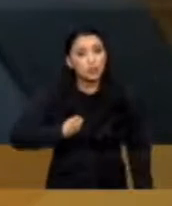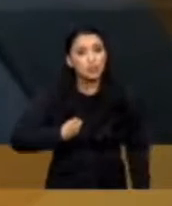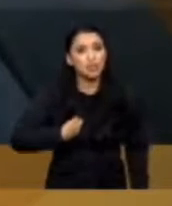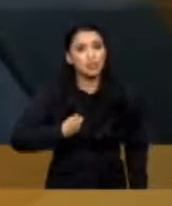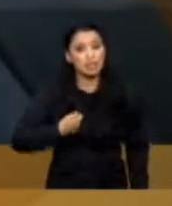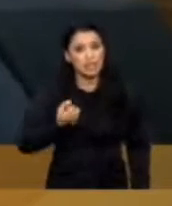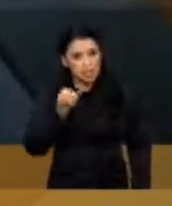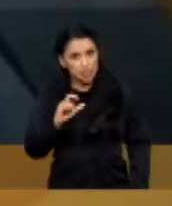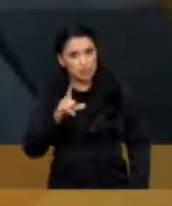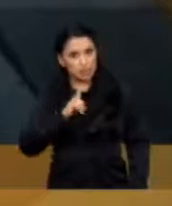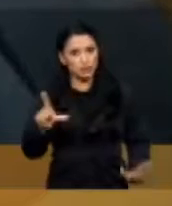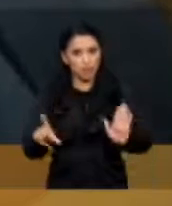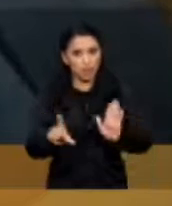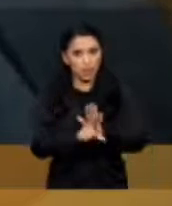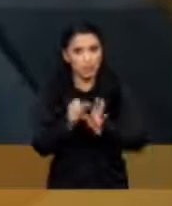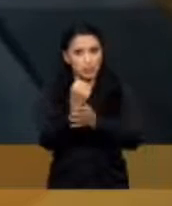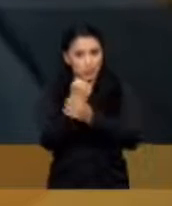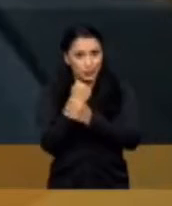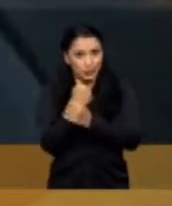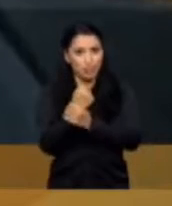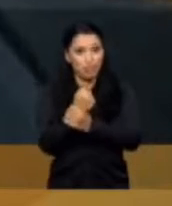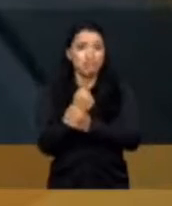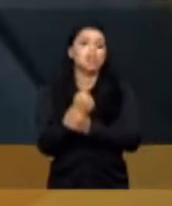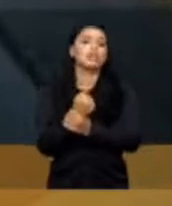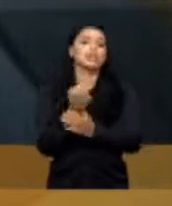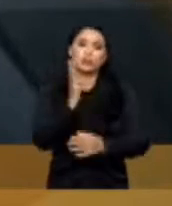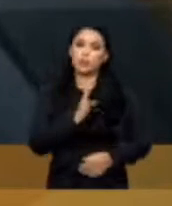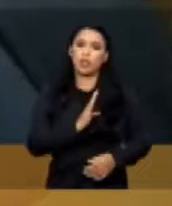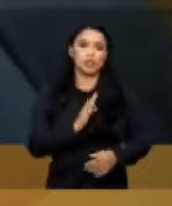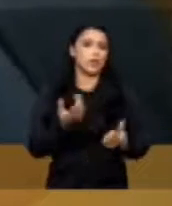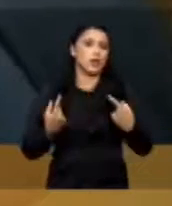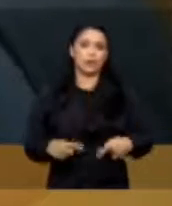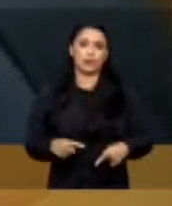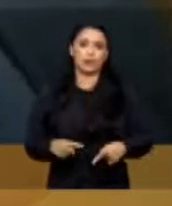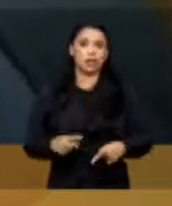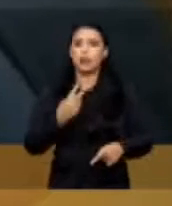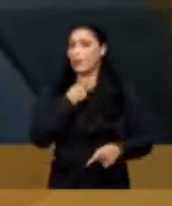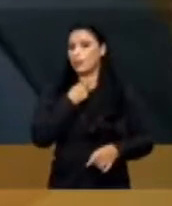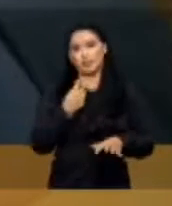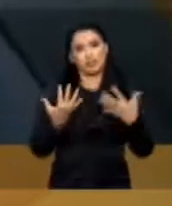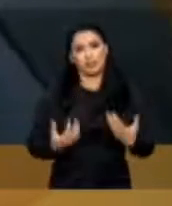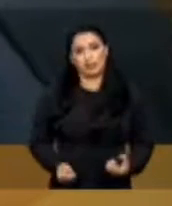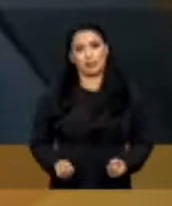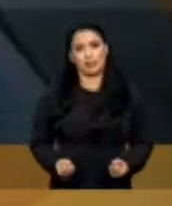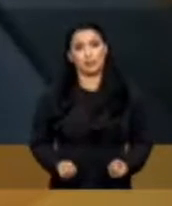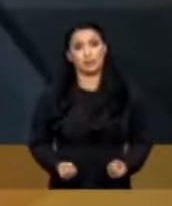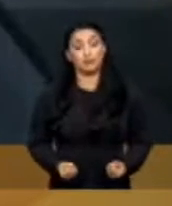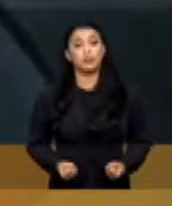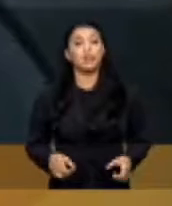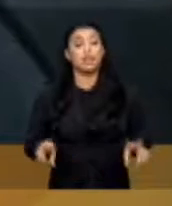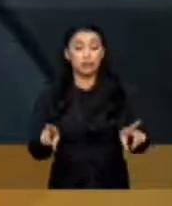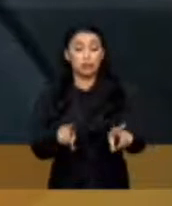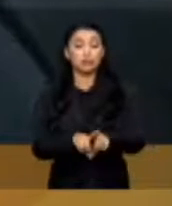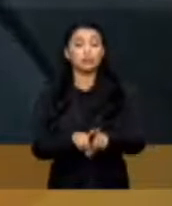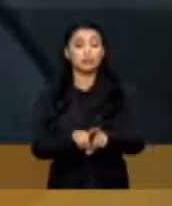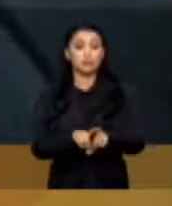mais gravosa, a Lei de Segurança Nacional, reprime, considera isso inaceitável. Igualmente,